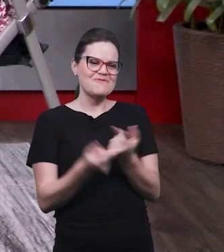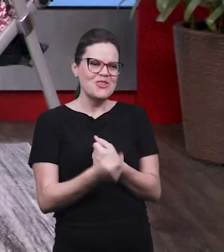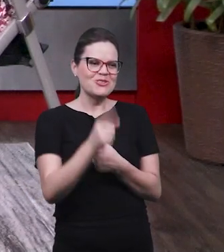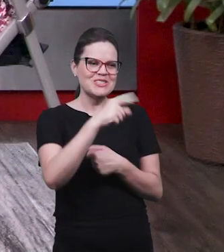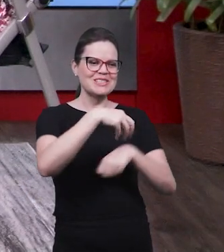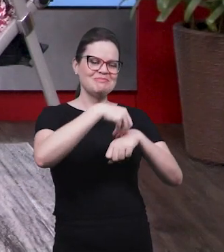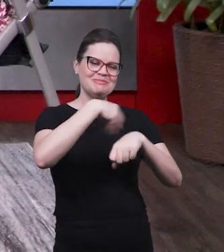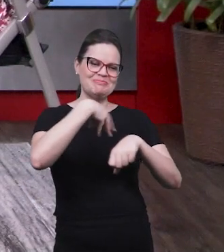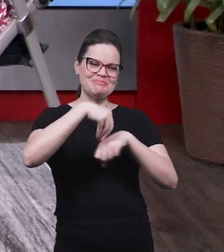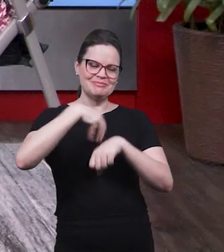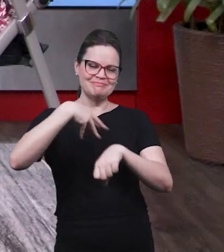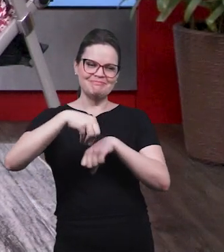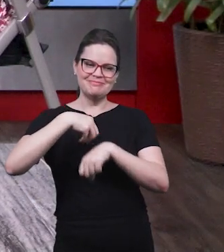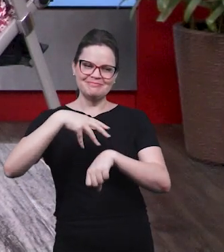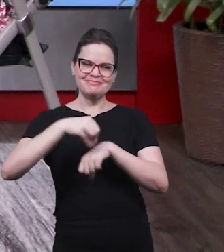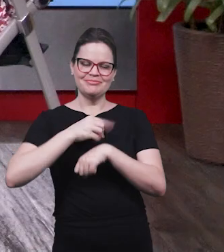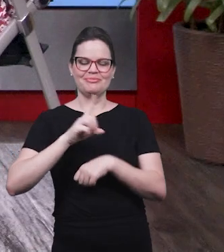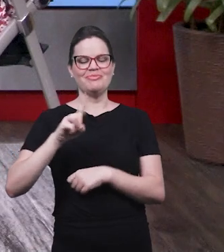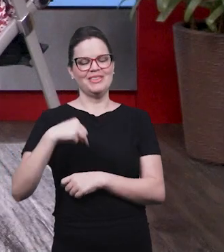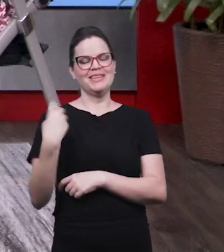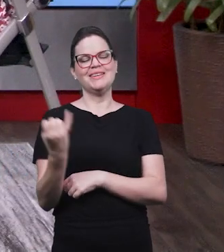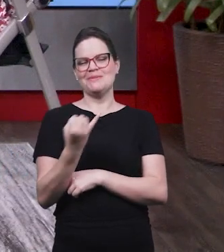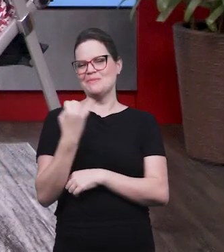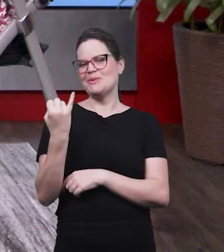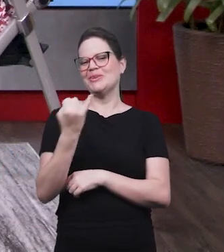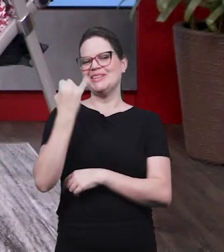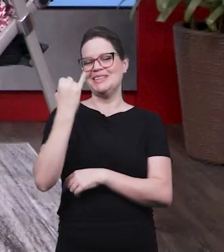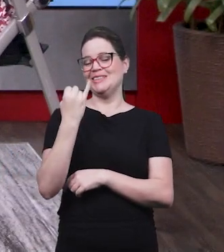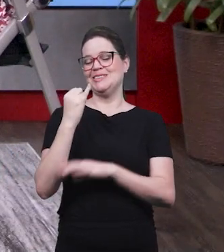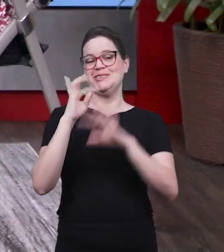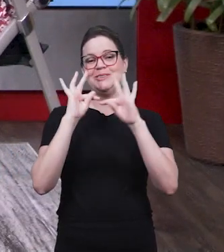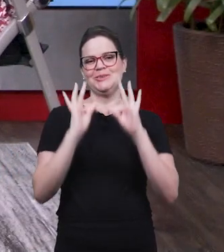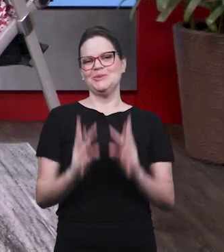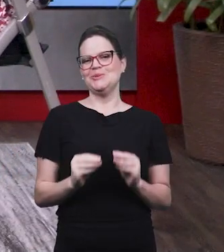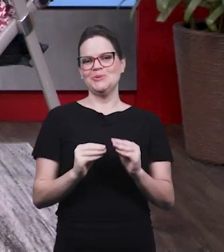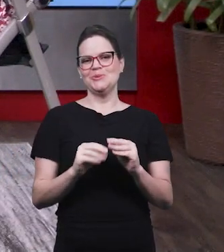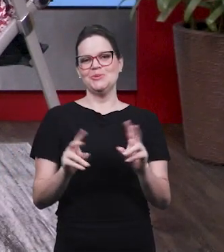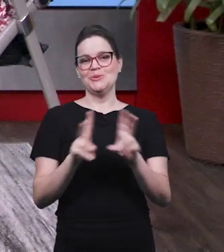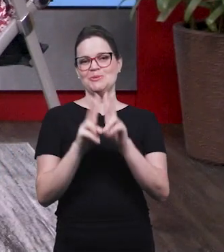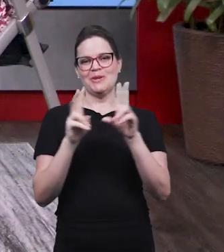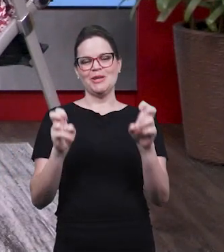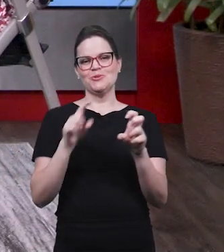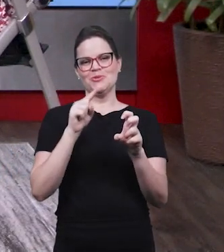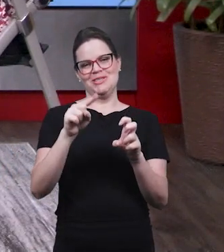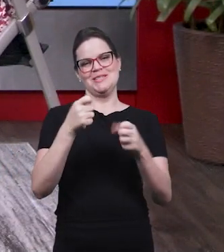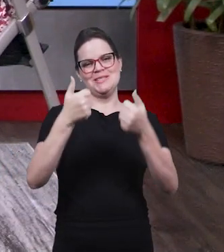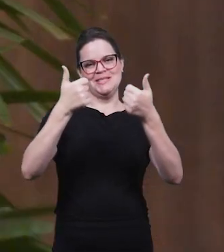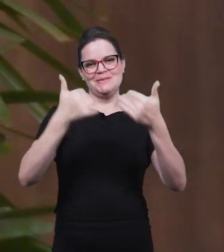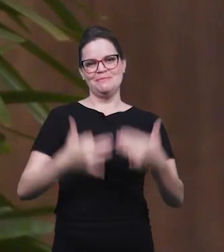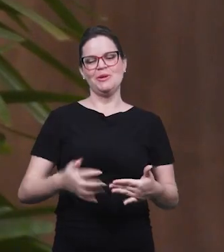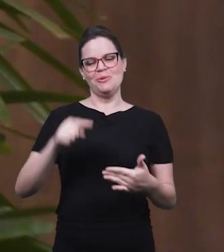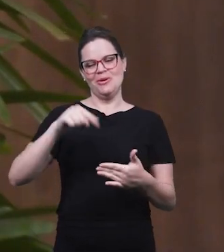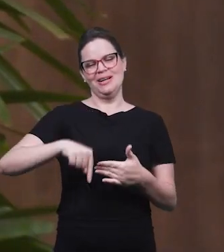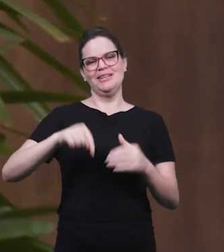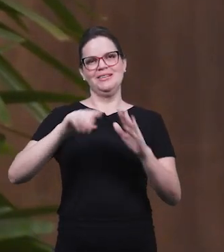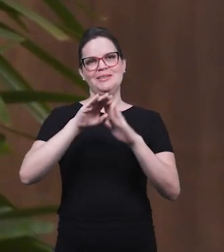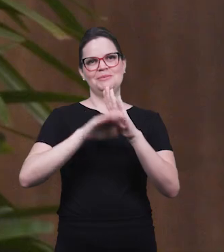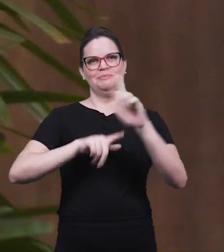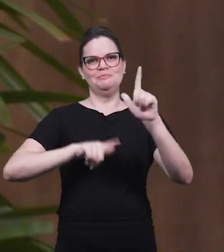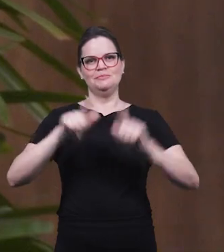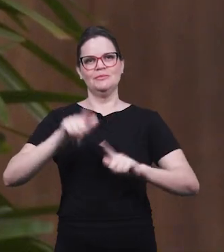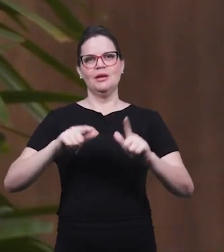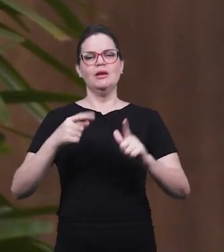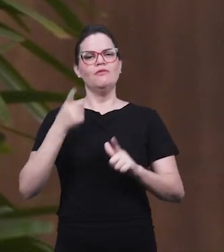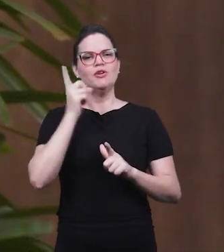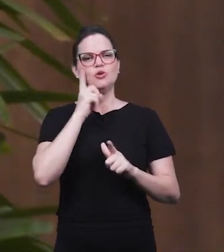senhora nos trouxe, e é muito importante toda essa expertise que a senhora passa aqui para nós, né? Está ali